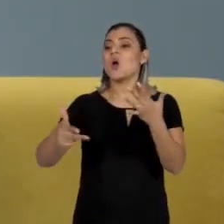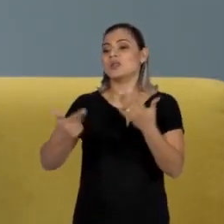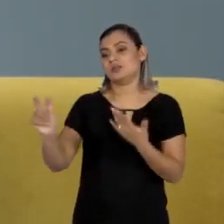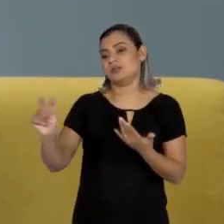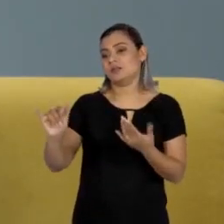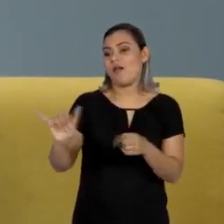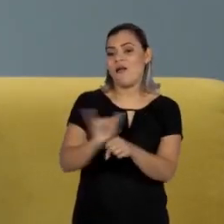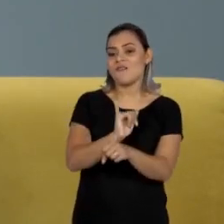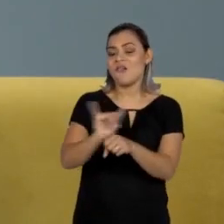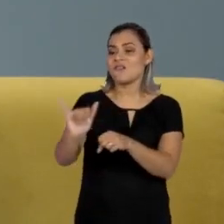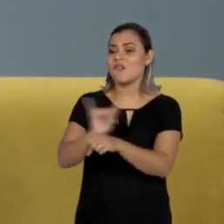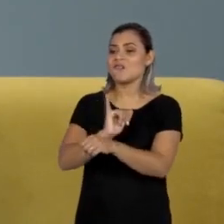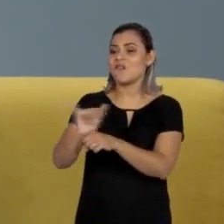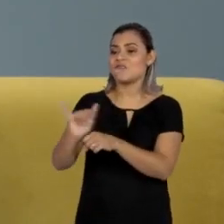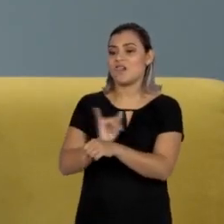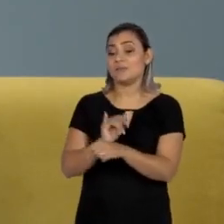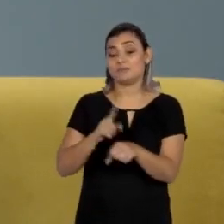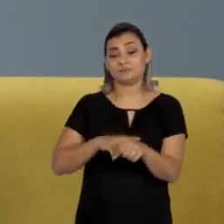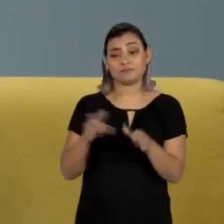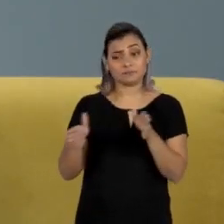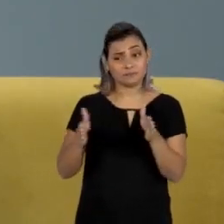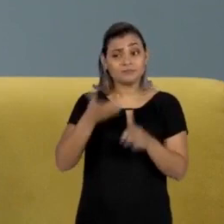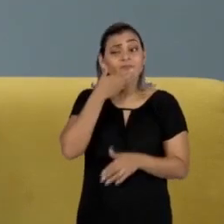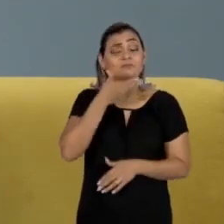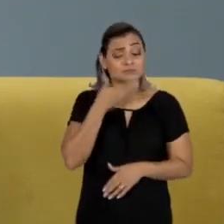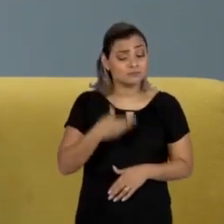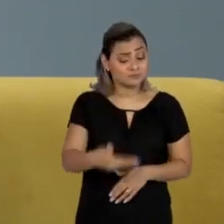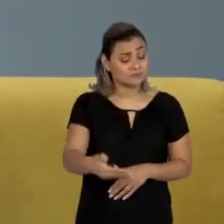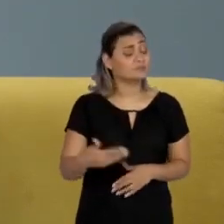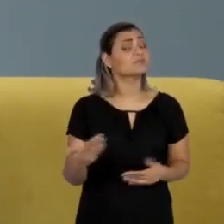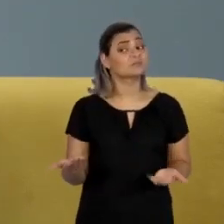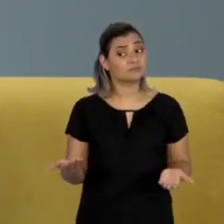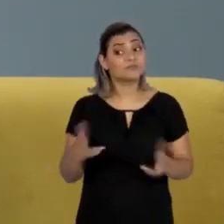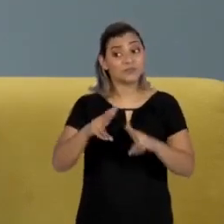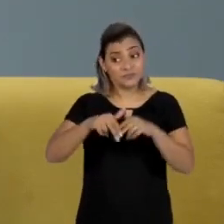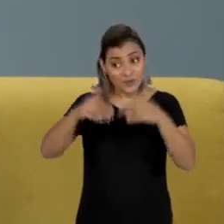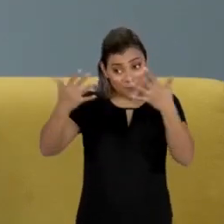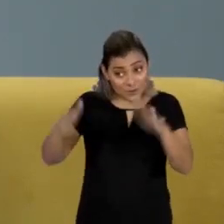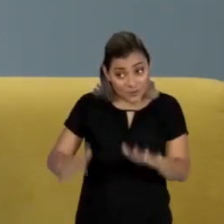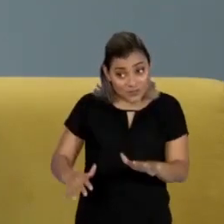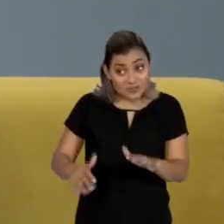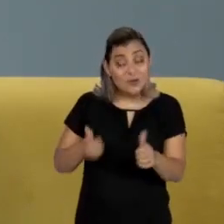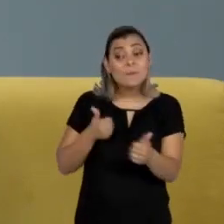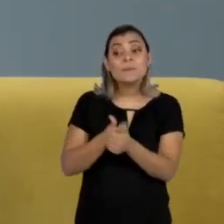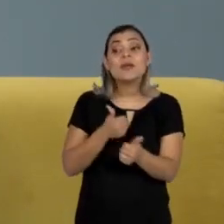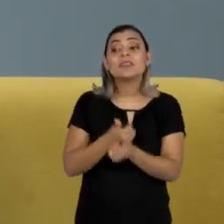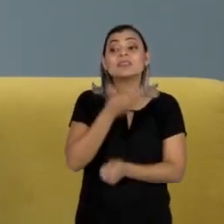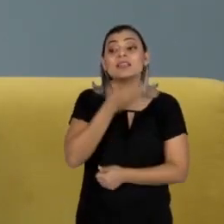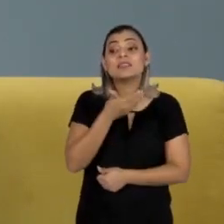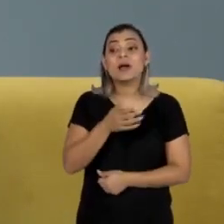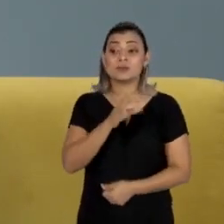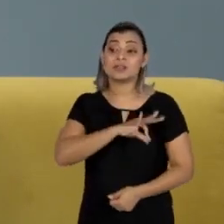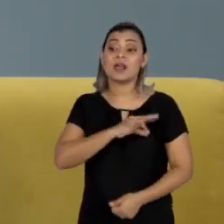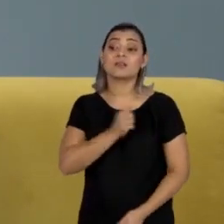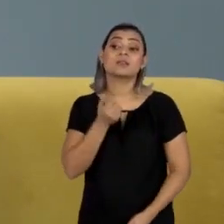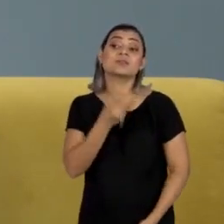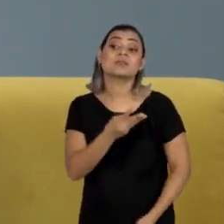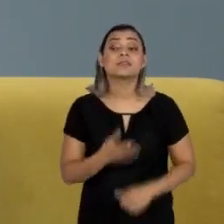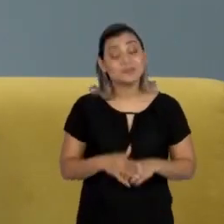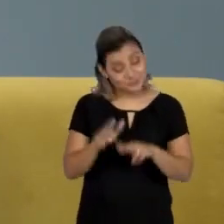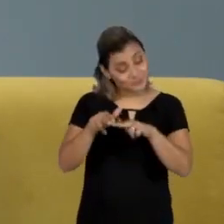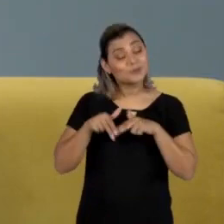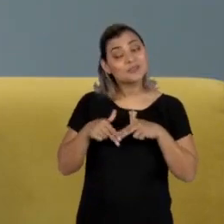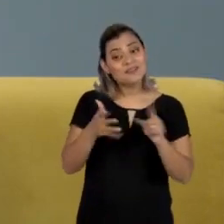ter gatilhos, sobretudo nesse período de final de ano. Não é à toa que a Black Friday vem próximo do 13º, né?